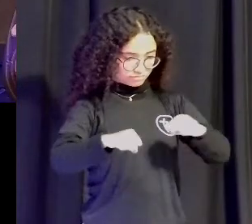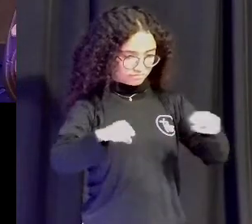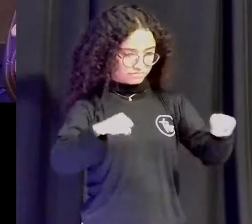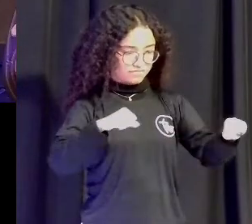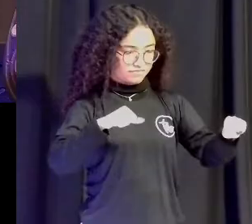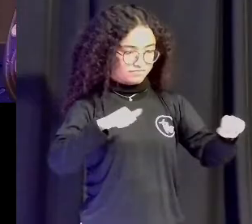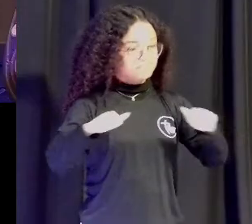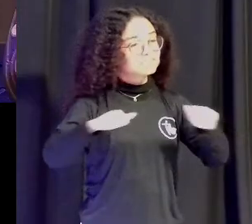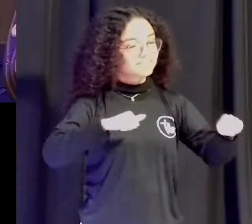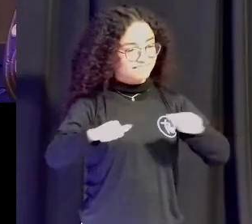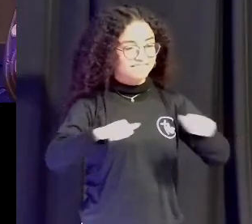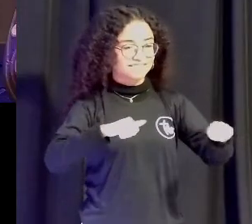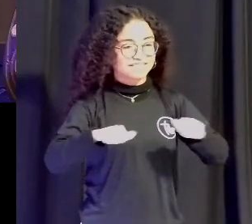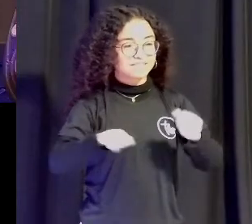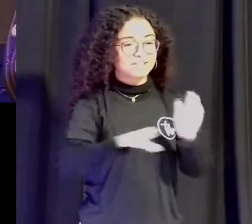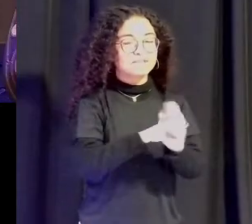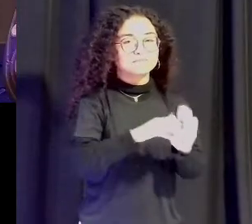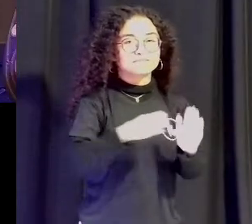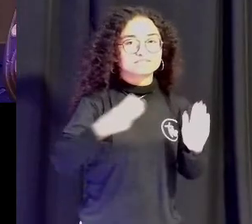no capítulo 3,